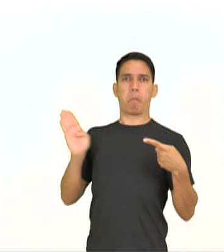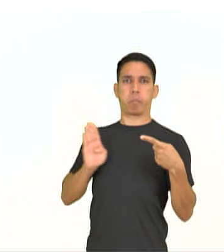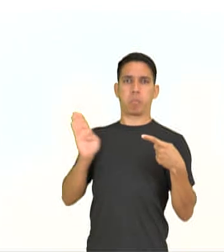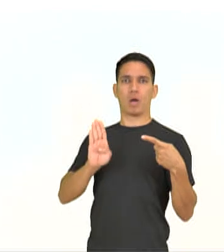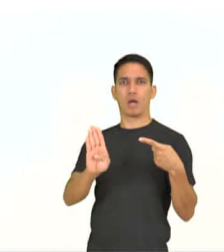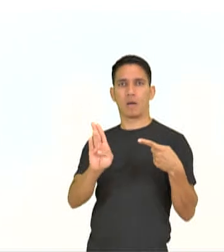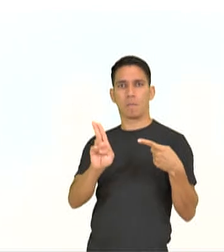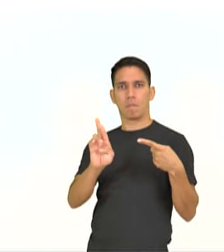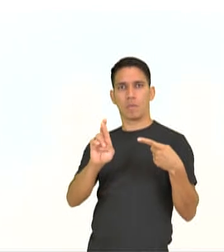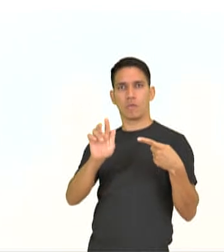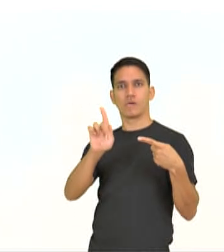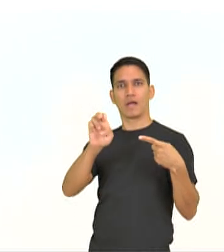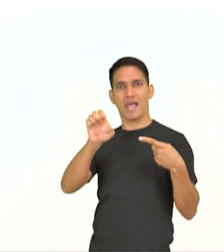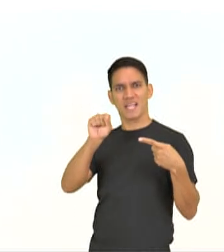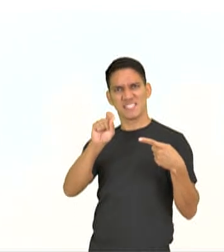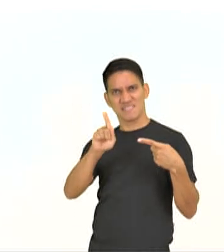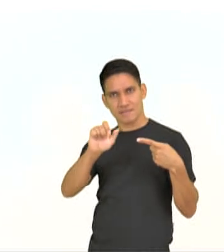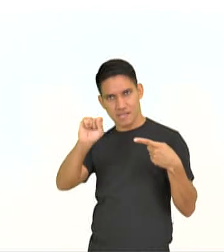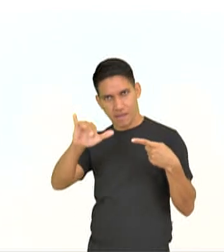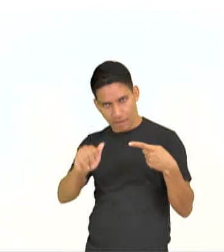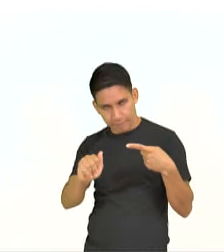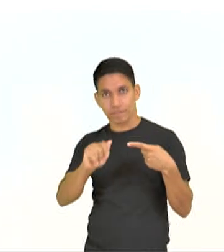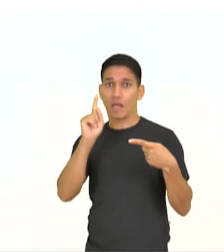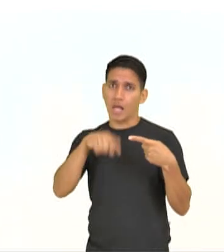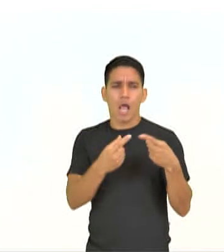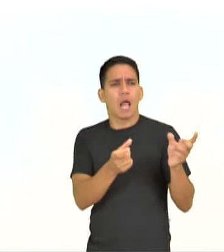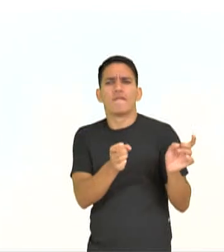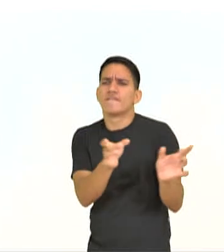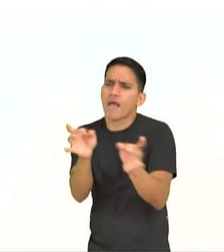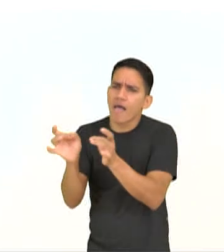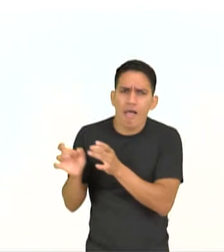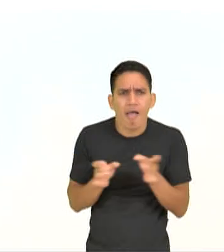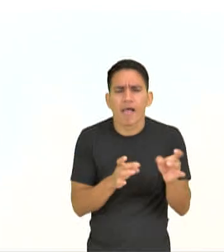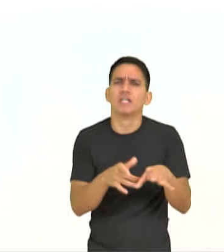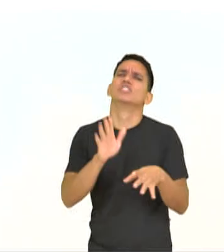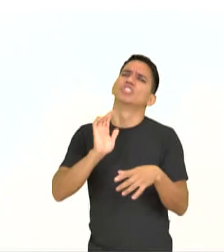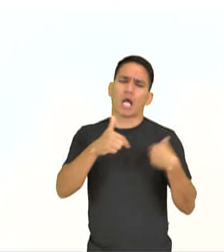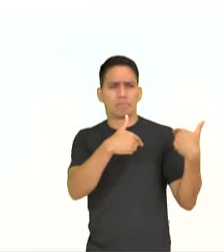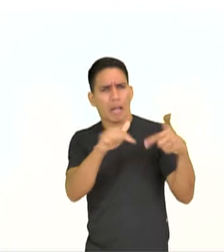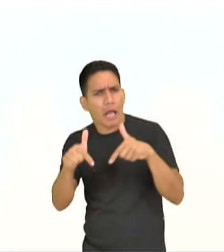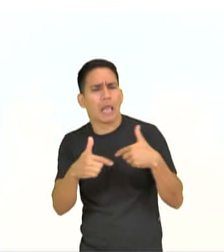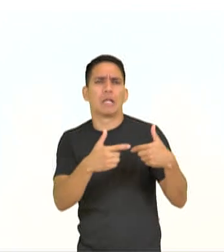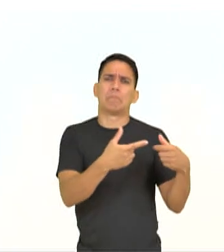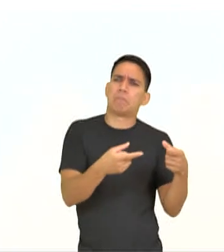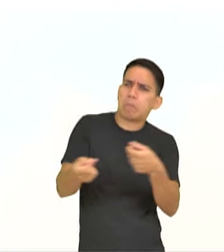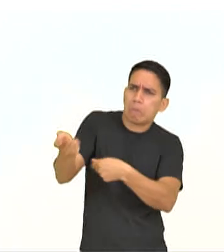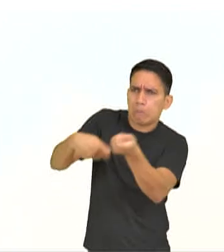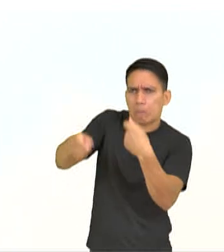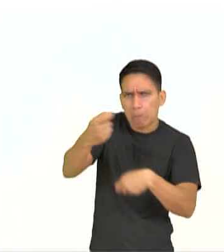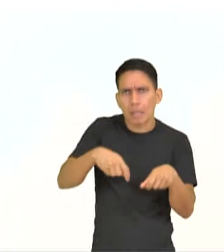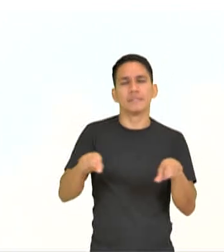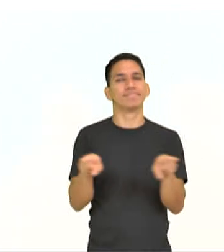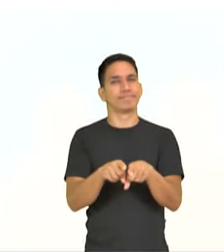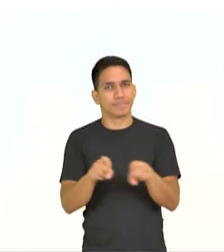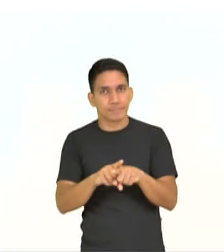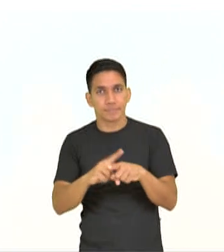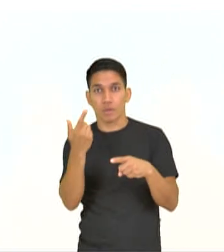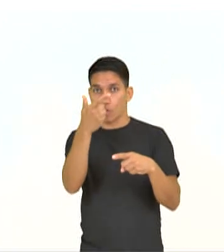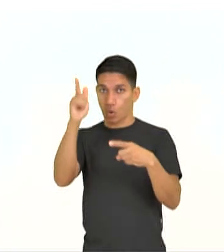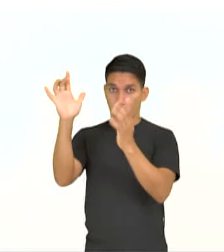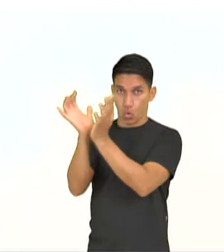os comerciantes e que também já trabalhavam com o comércio, com a manufatura. Nós também vamos